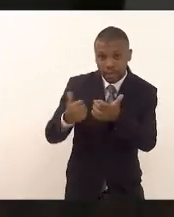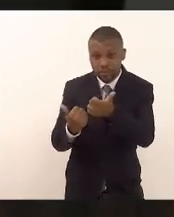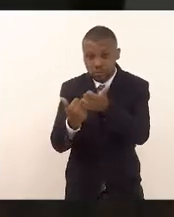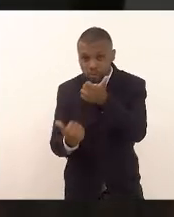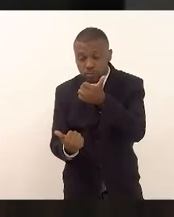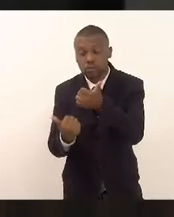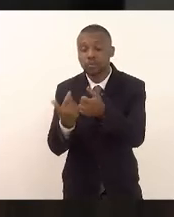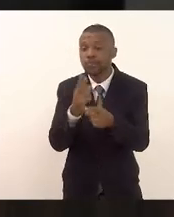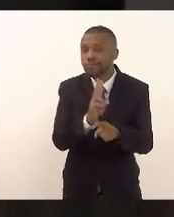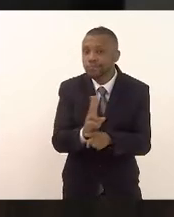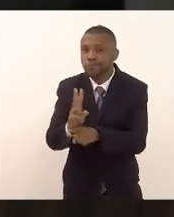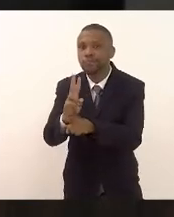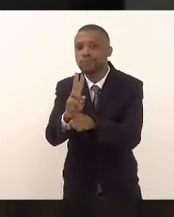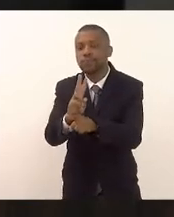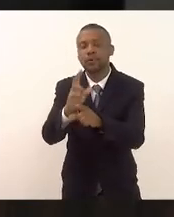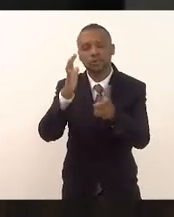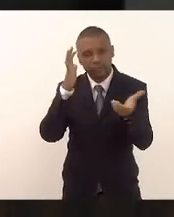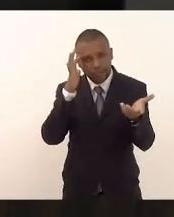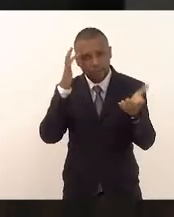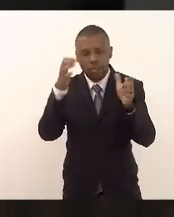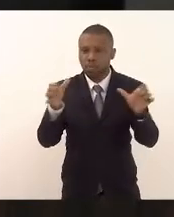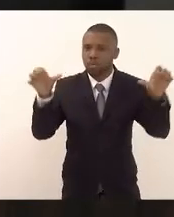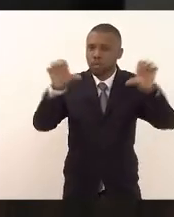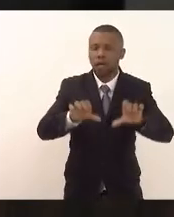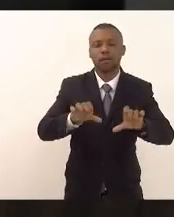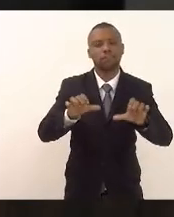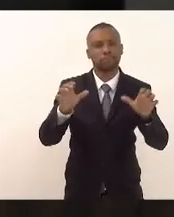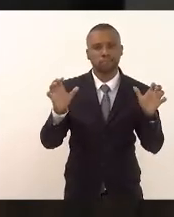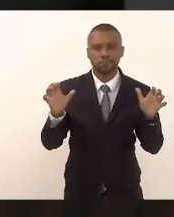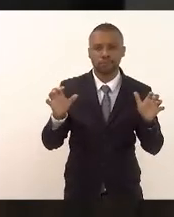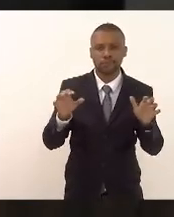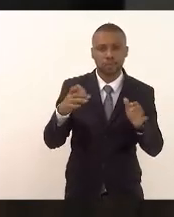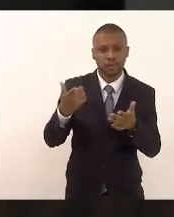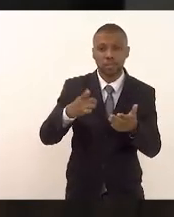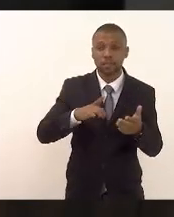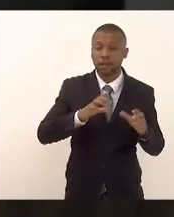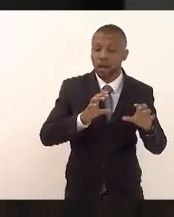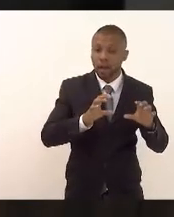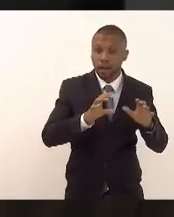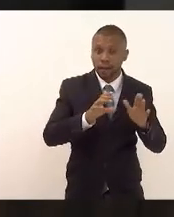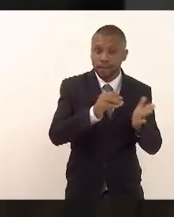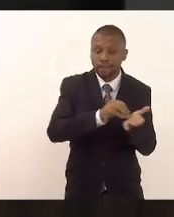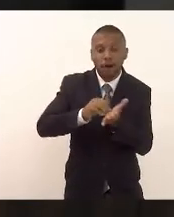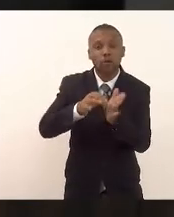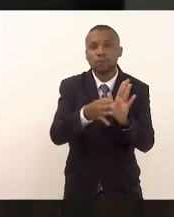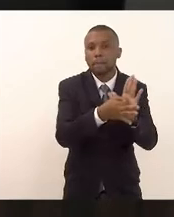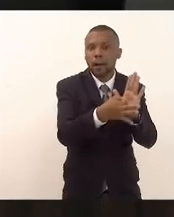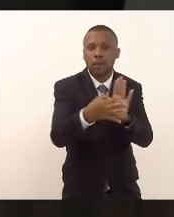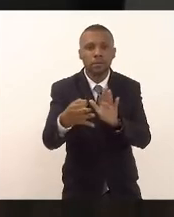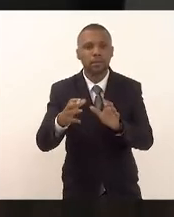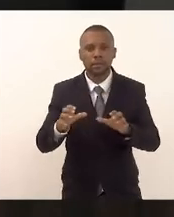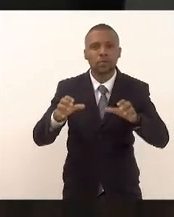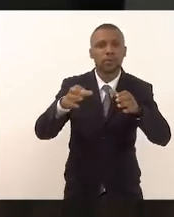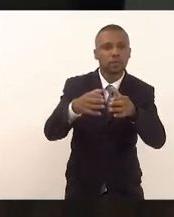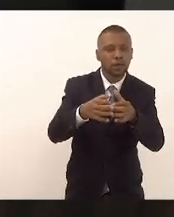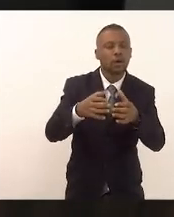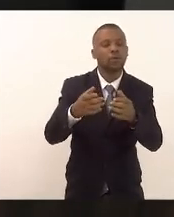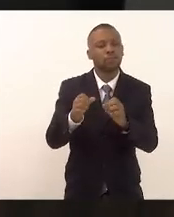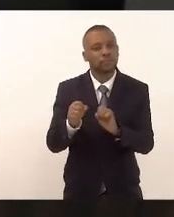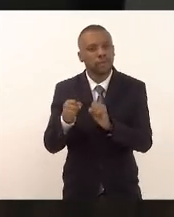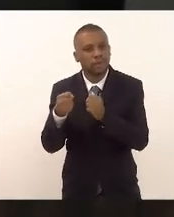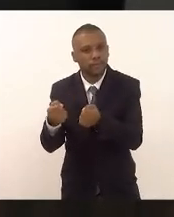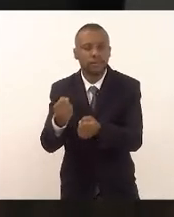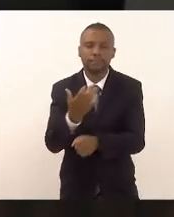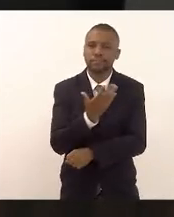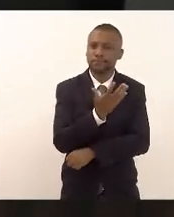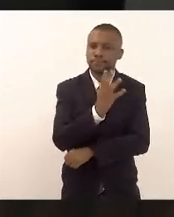da forma que menciona. Pendente de pareceres das comissões de Constituição e Justiça, de Assuntos Municipais e Desenvolvimento Regional, de Defesa do Meio Ambiente, de Defesa Civil,